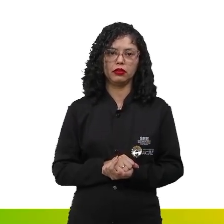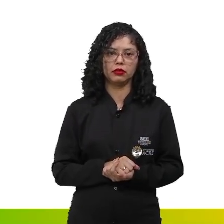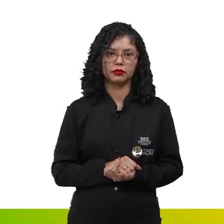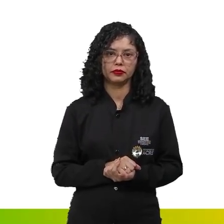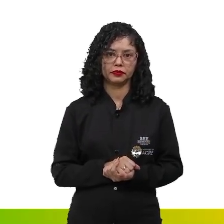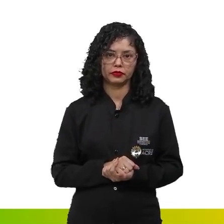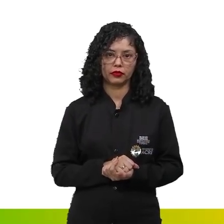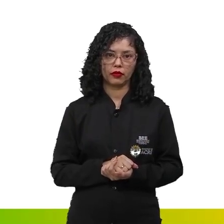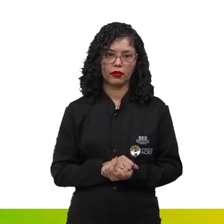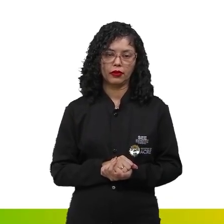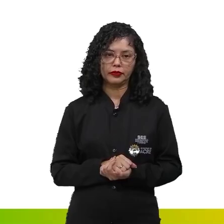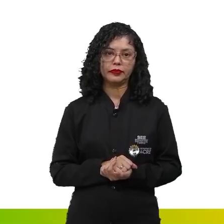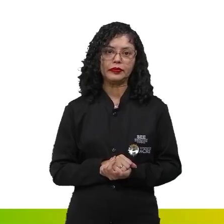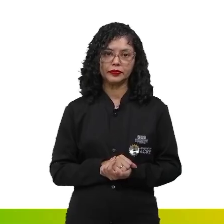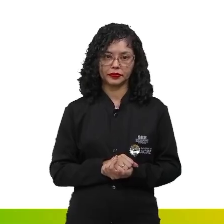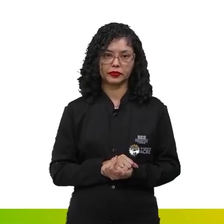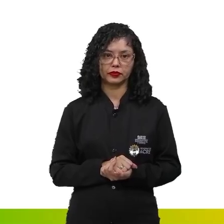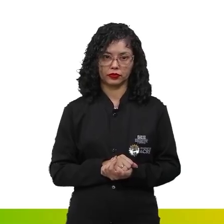Já a Thaís,